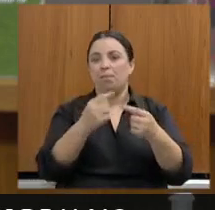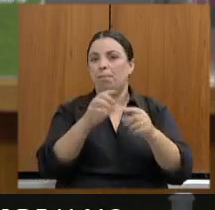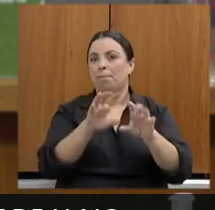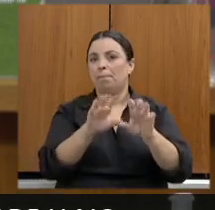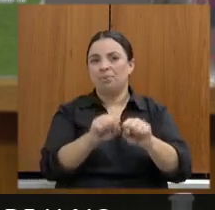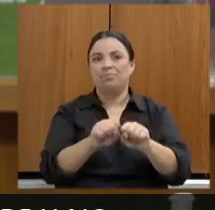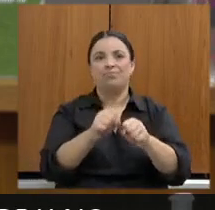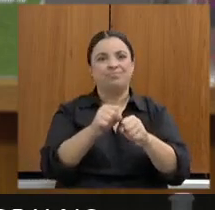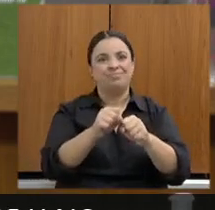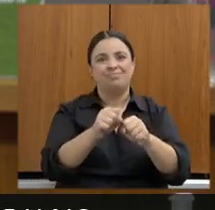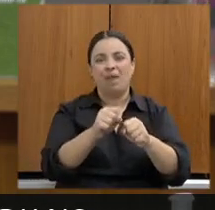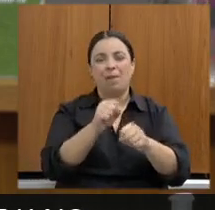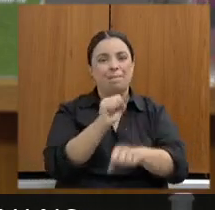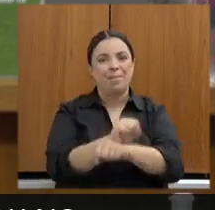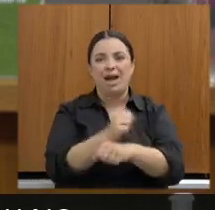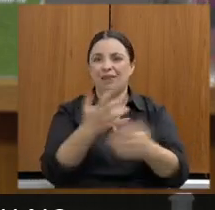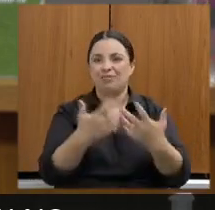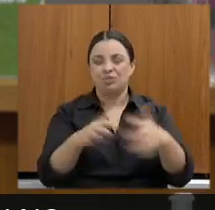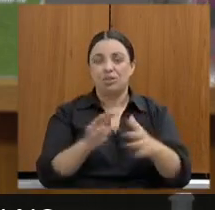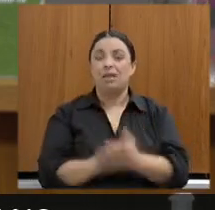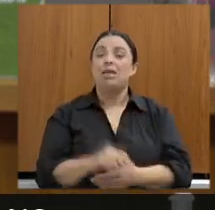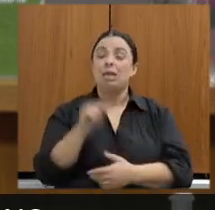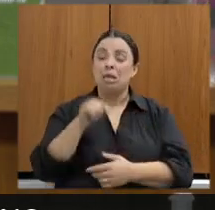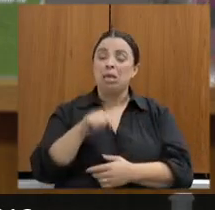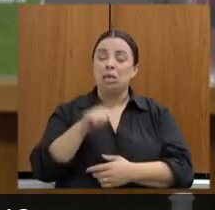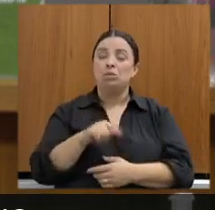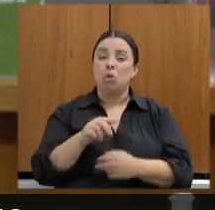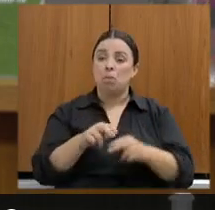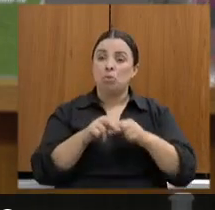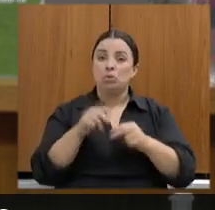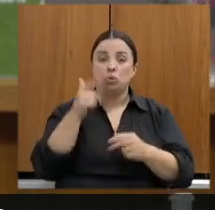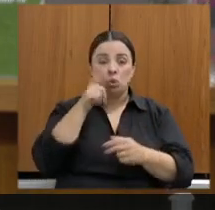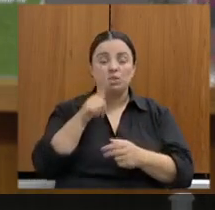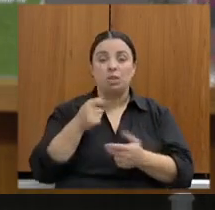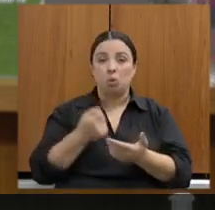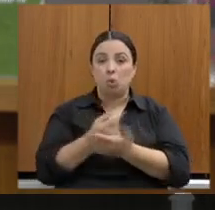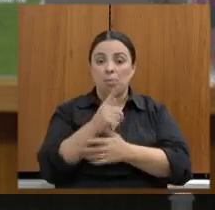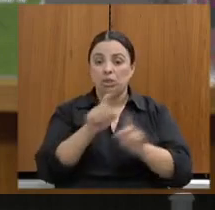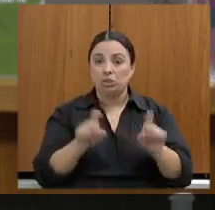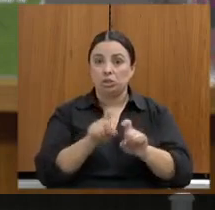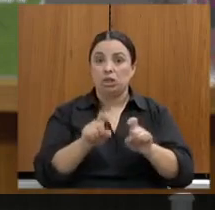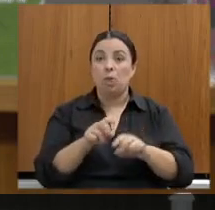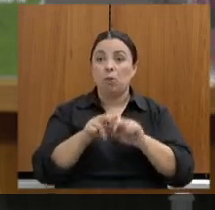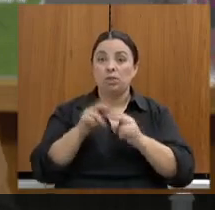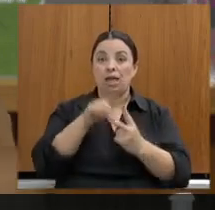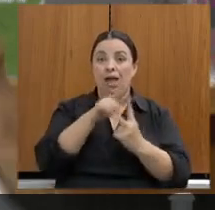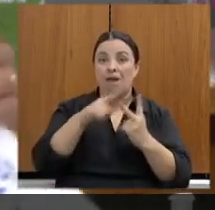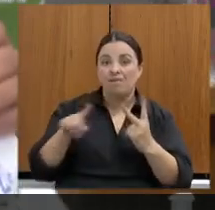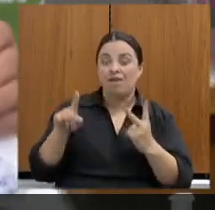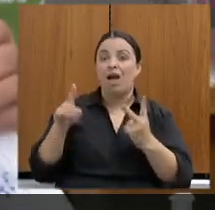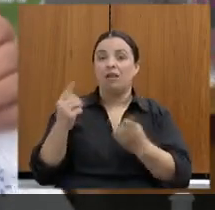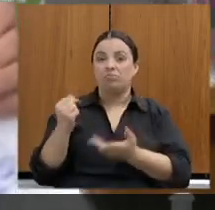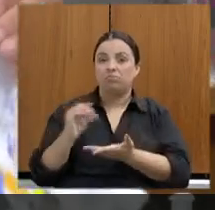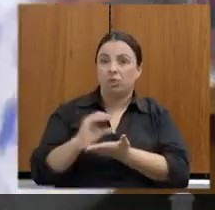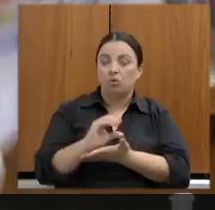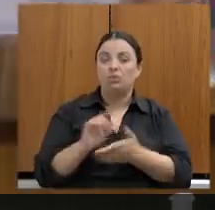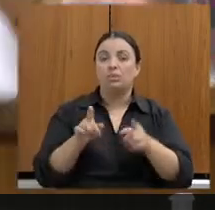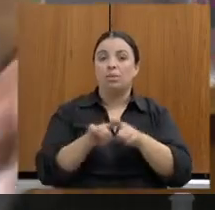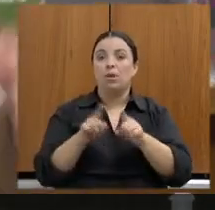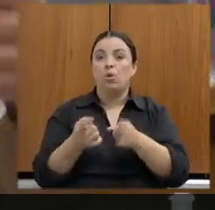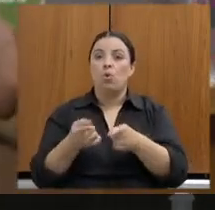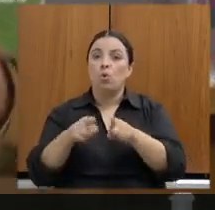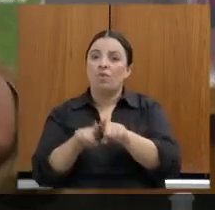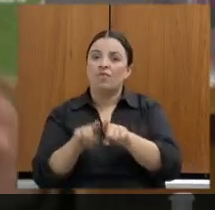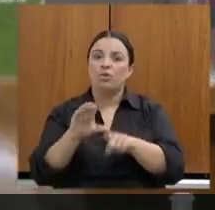Então recursos provenientes da vale né do acordo com a válida ataque seguradora Líder através do MP e convênio com a Senasp que